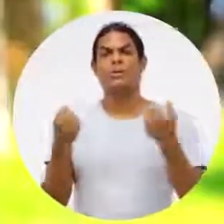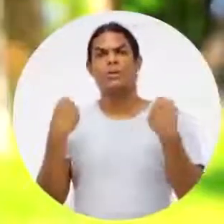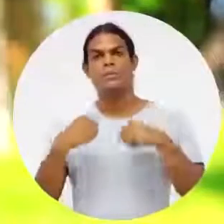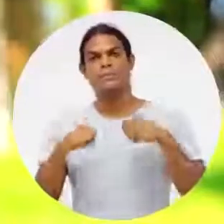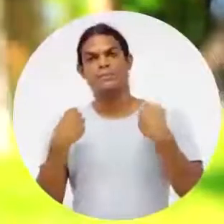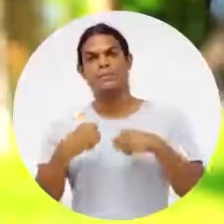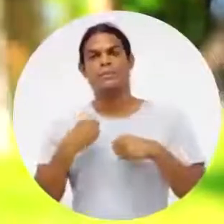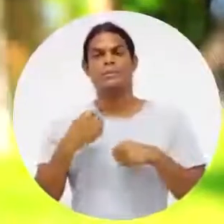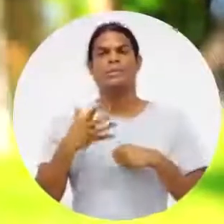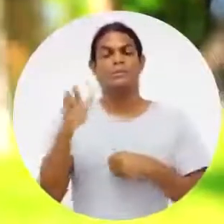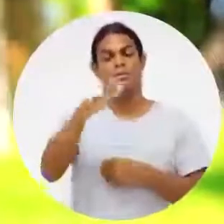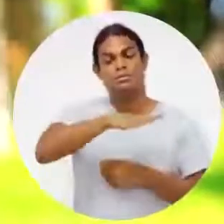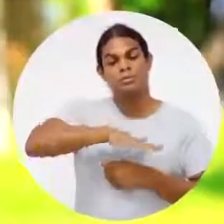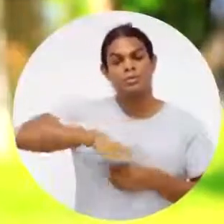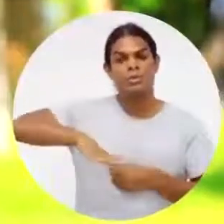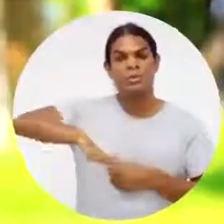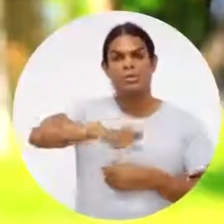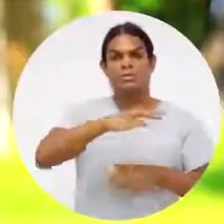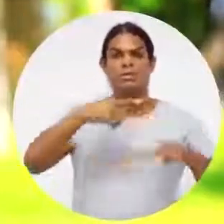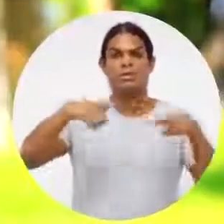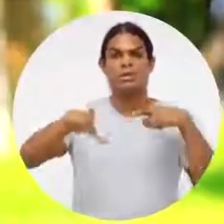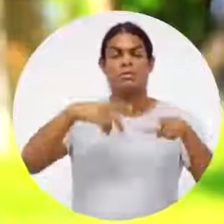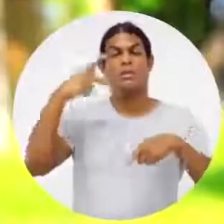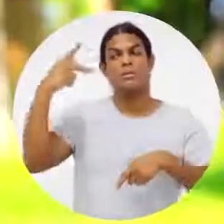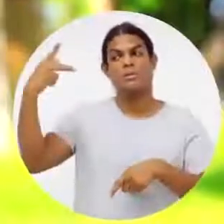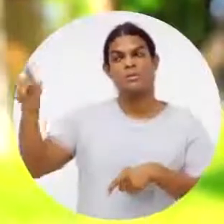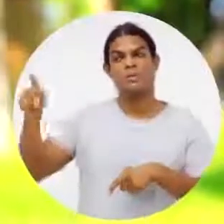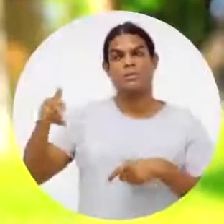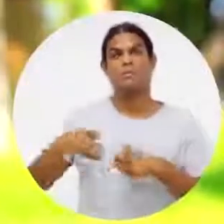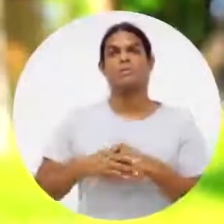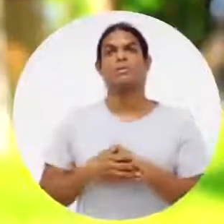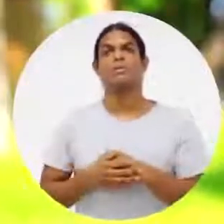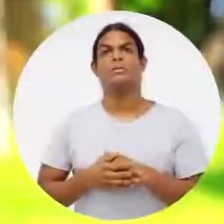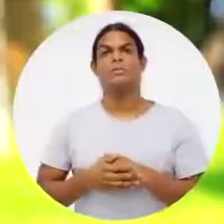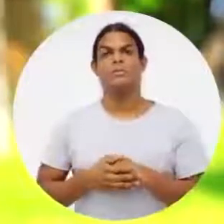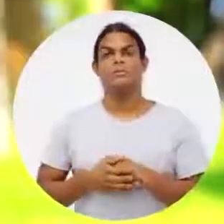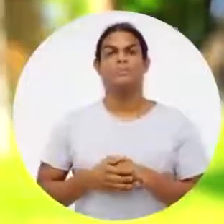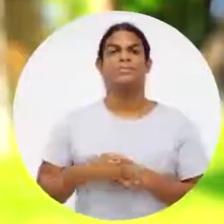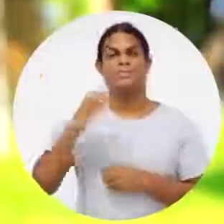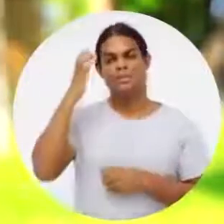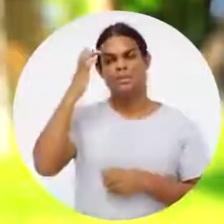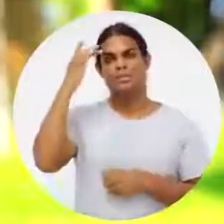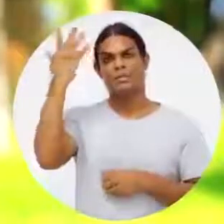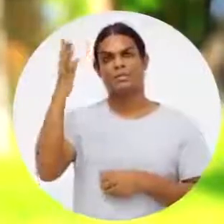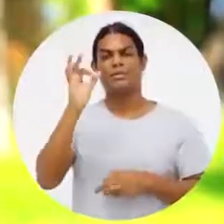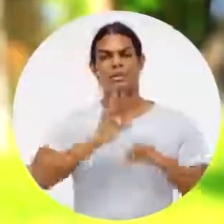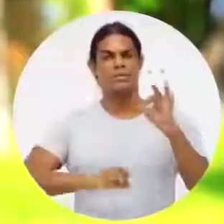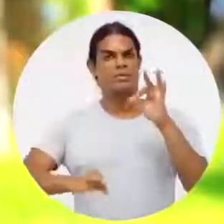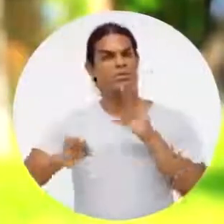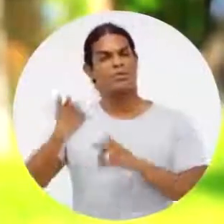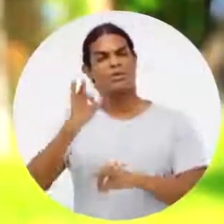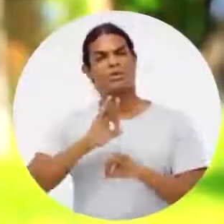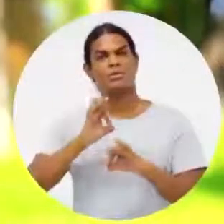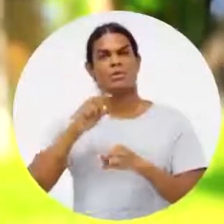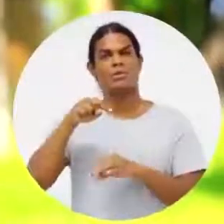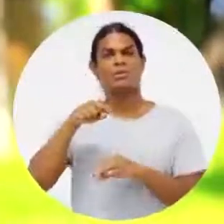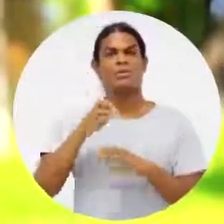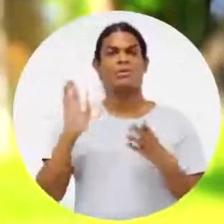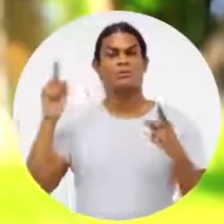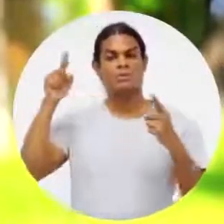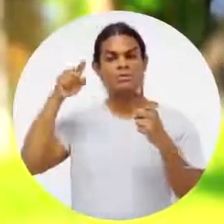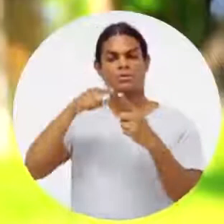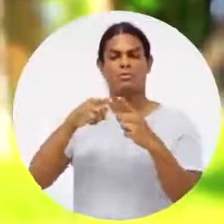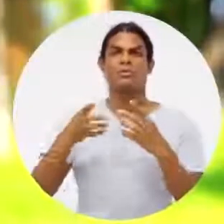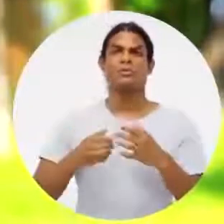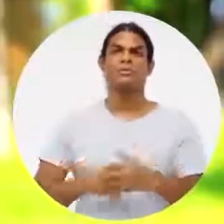usuário precisa que aquele ambiente tenha. E aí fica bem mais fácil da gente projetar com foco nesse